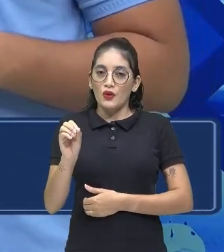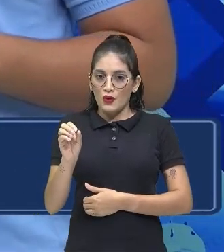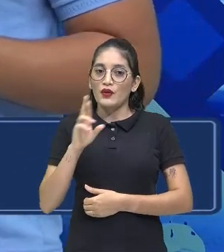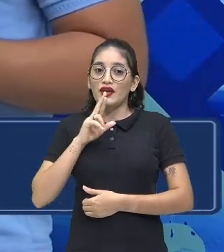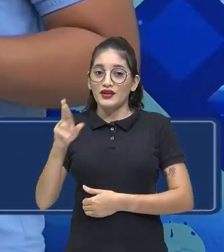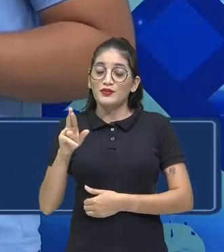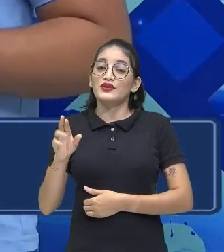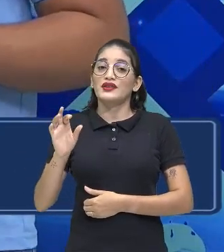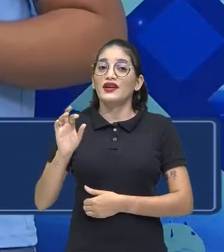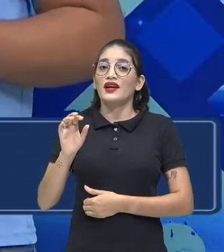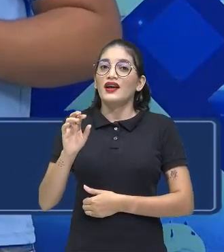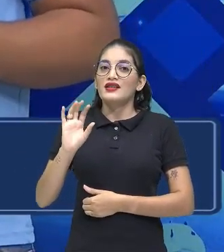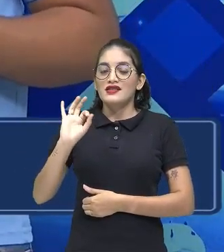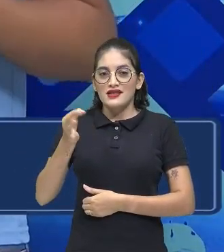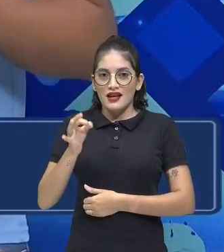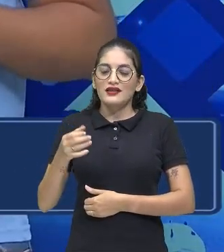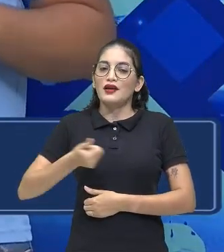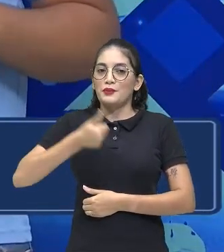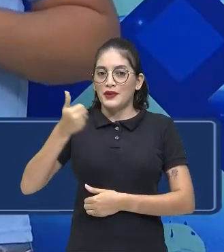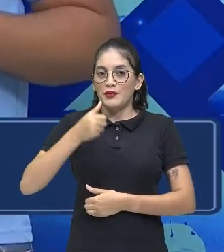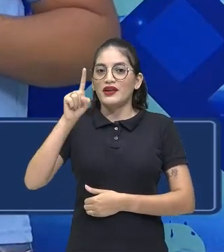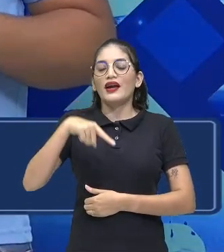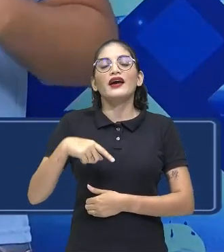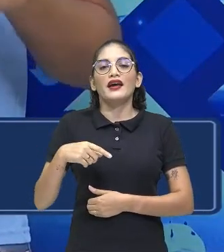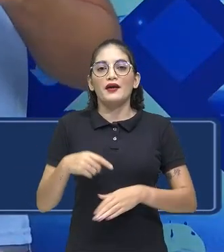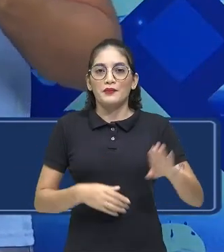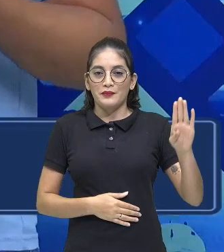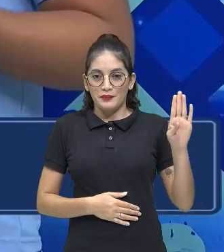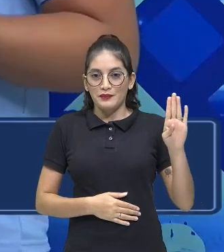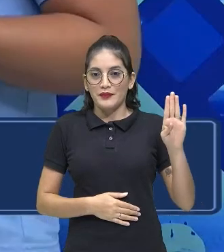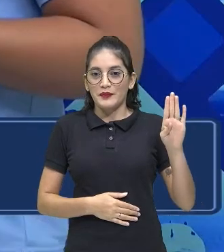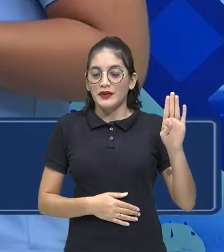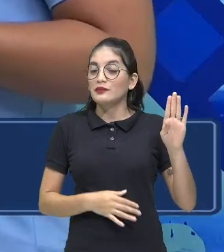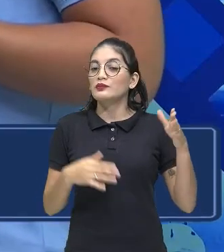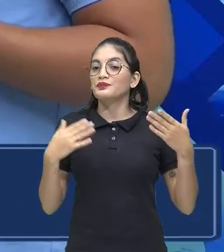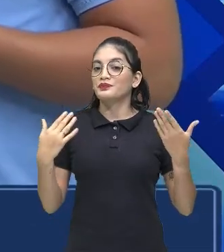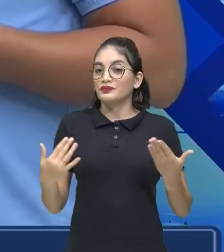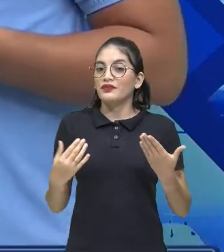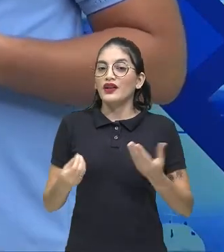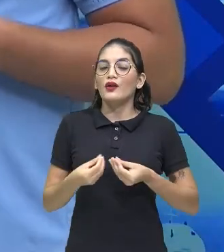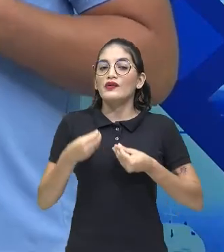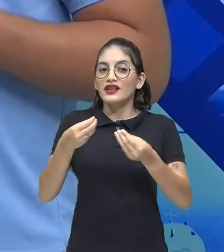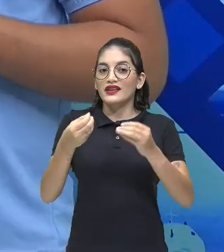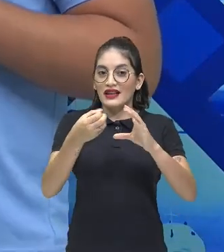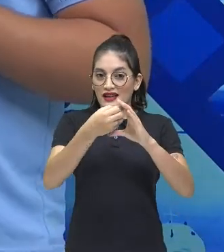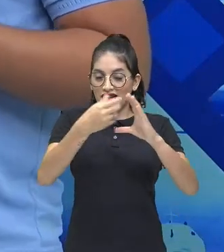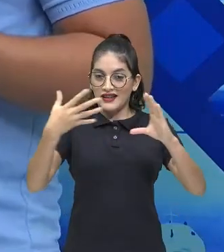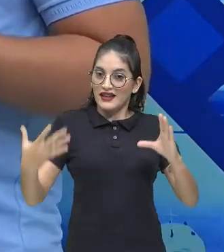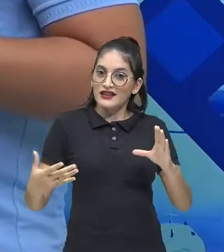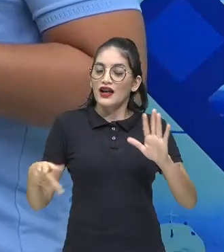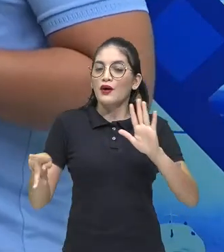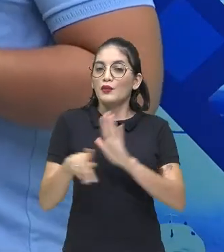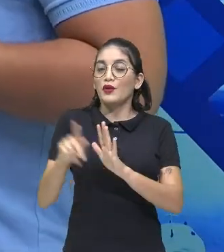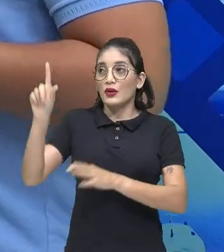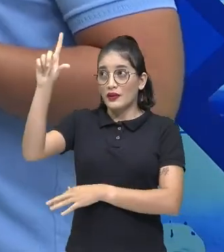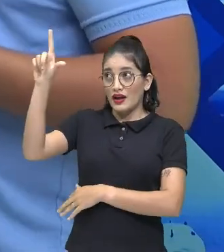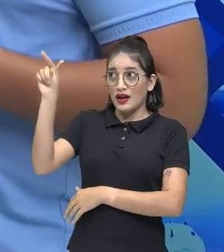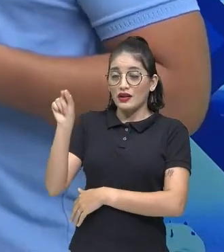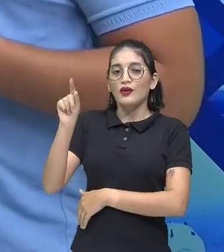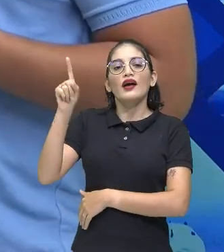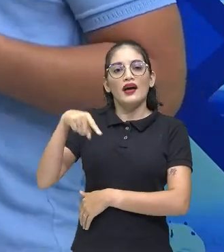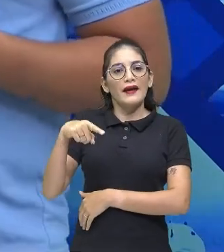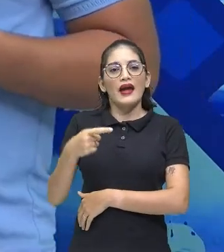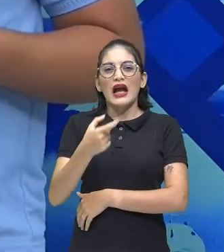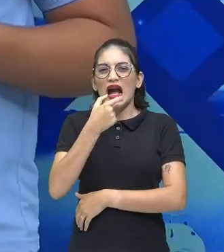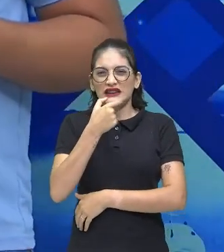resposta correta dessa questão é a letra B. Então, o enunciado que atribui característica para a lua seria um